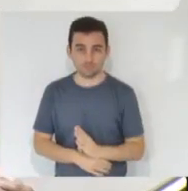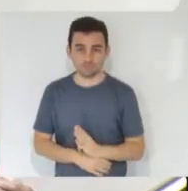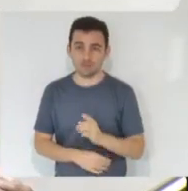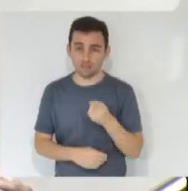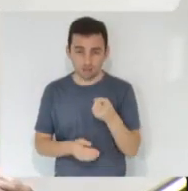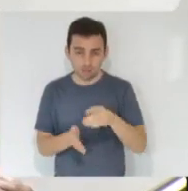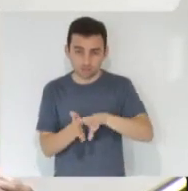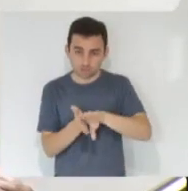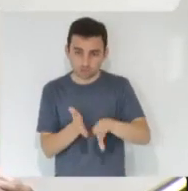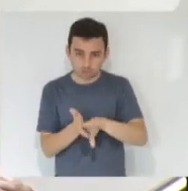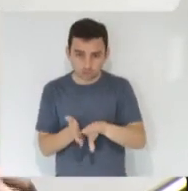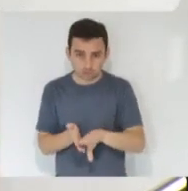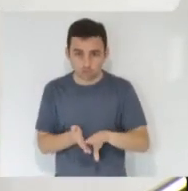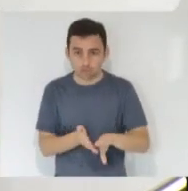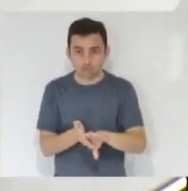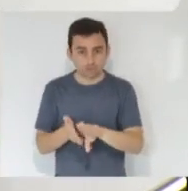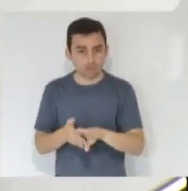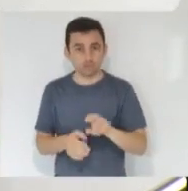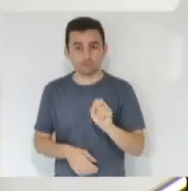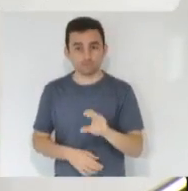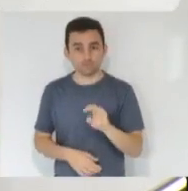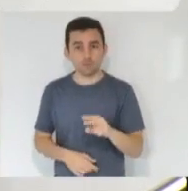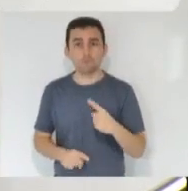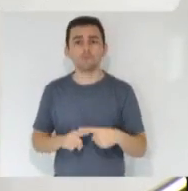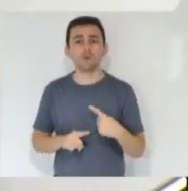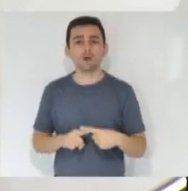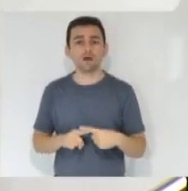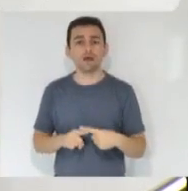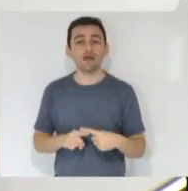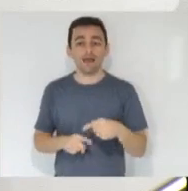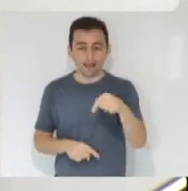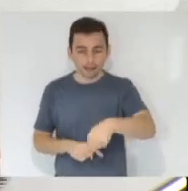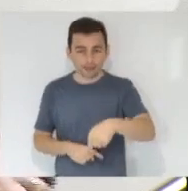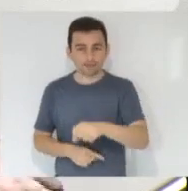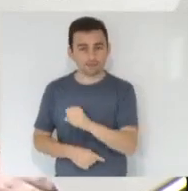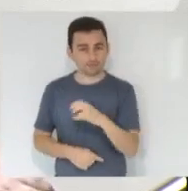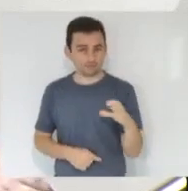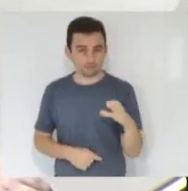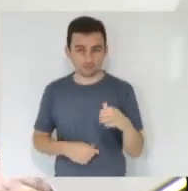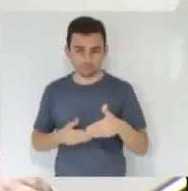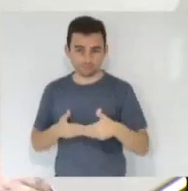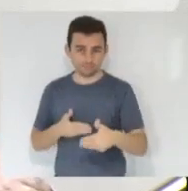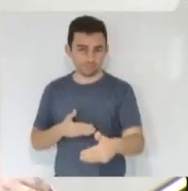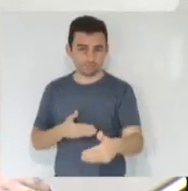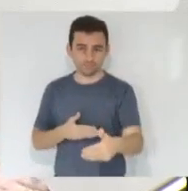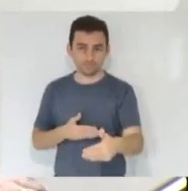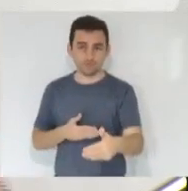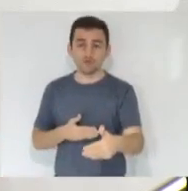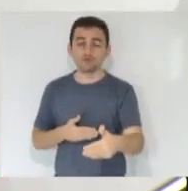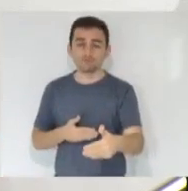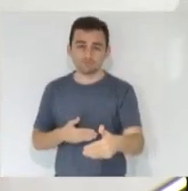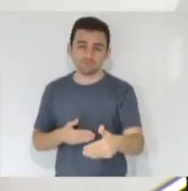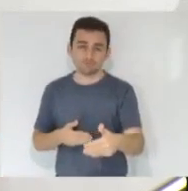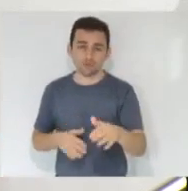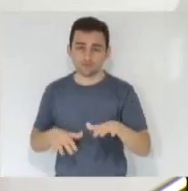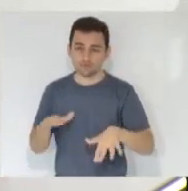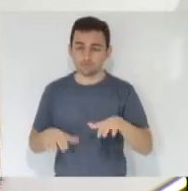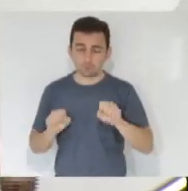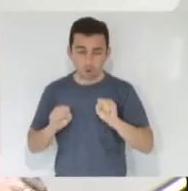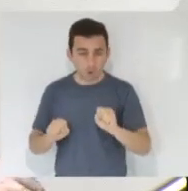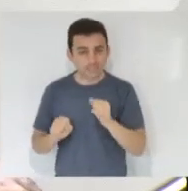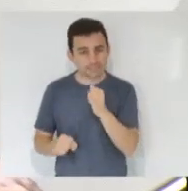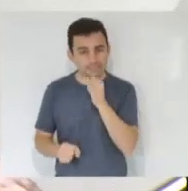isentam os fertilizantes, porque nós, em Santa Catarina, pelo menos a curto prazo, a gente não possa seguir esse exemplo.